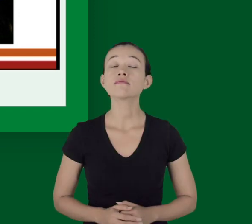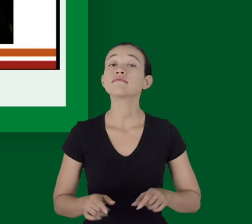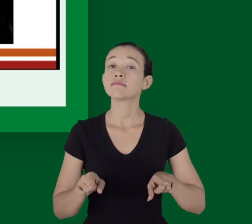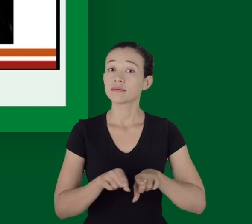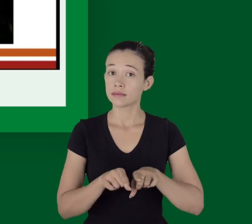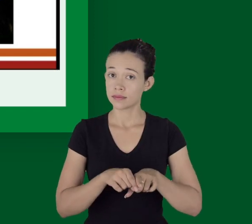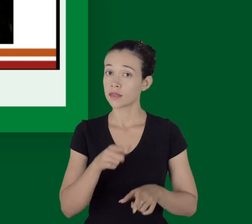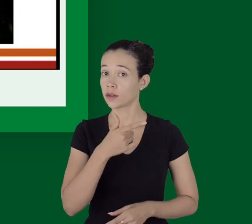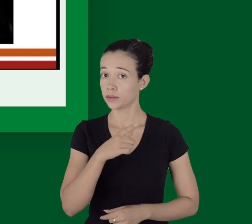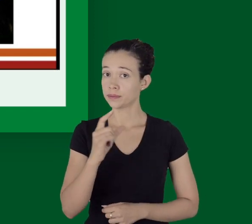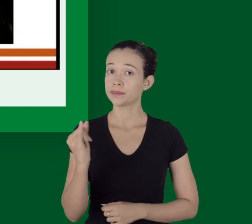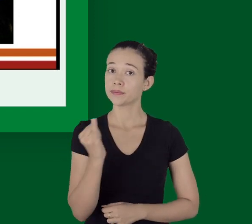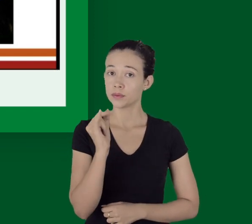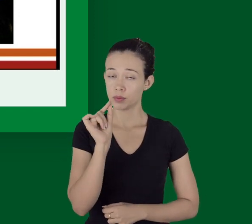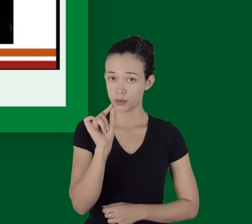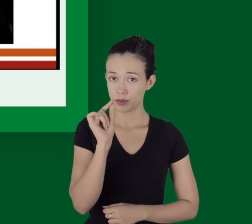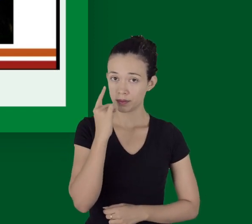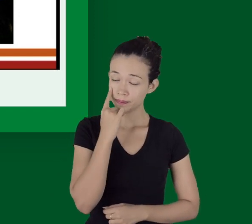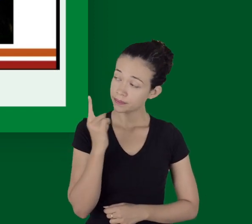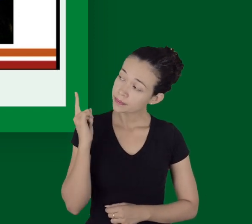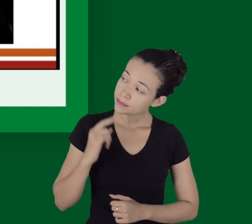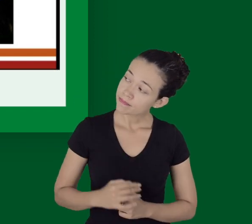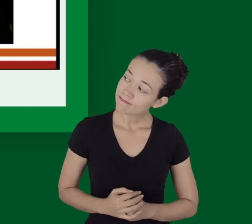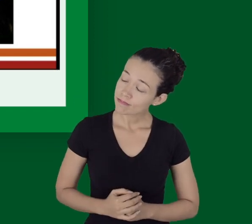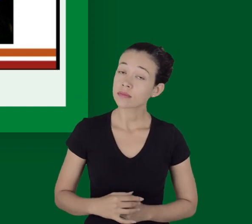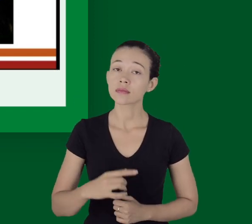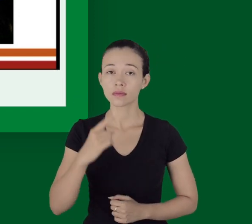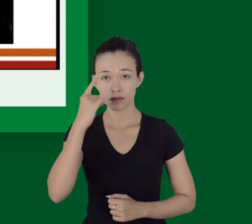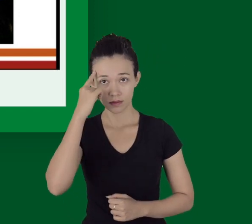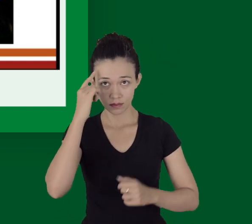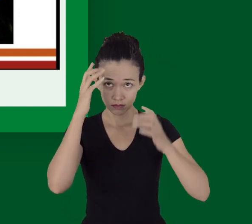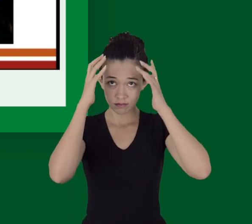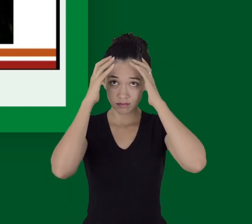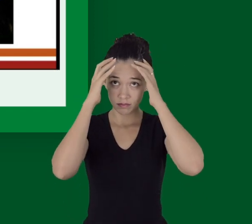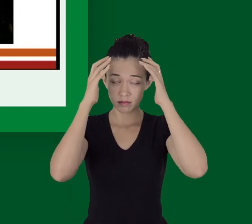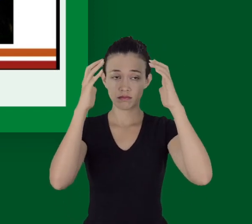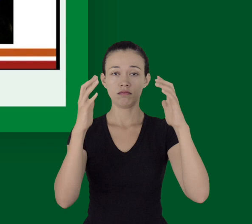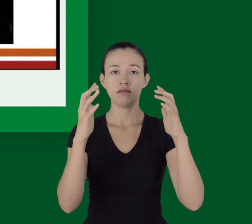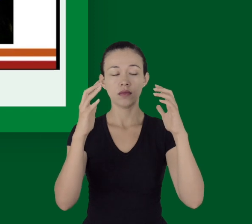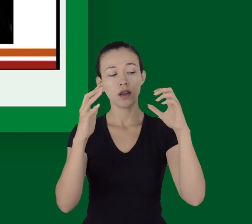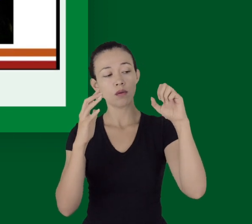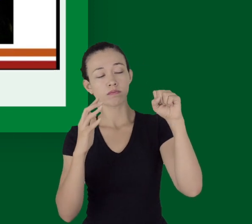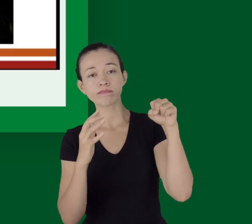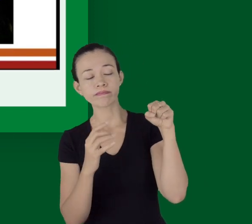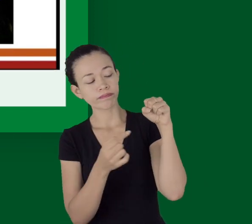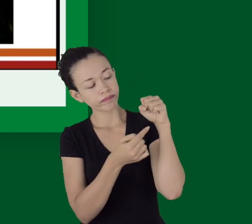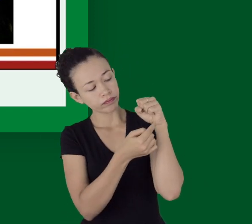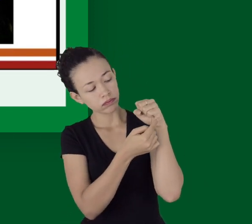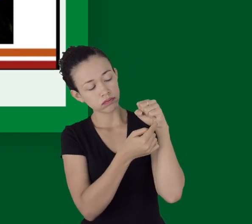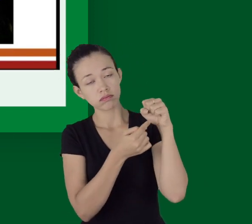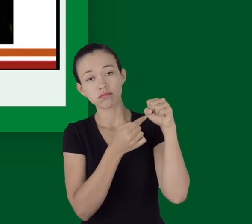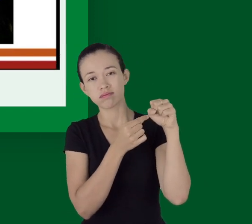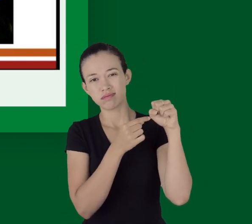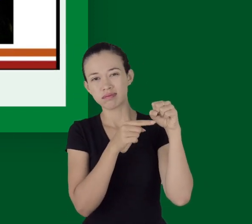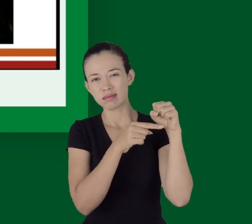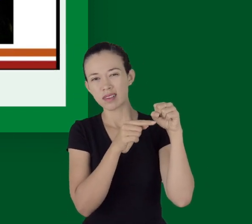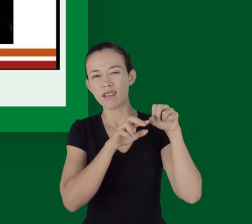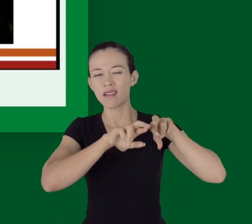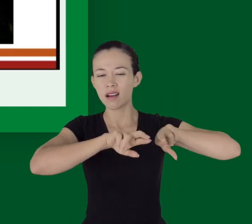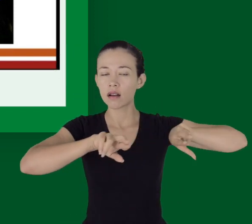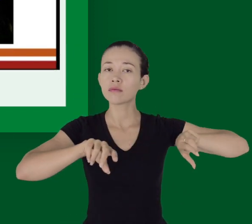Um outro mecanismo importante são as fraturas de base de cano, que nós já falamos um pouco aqui, mas ele pode desenvolver, essa situação